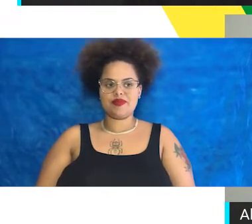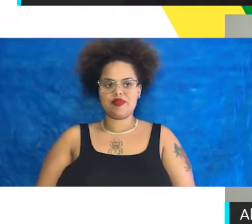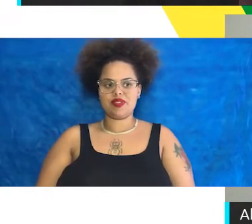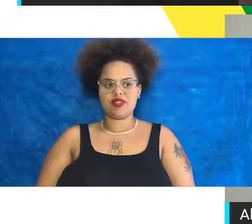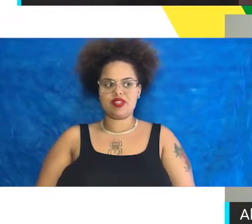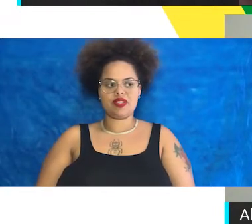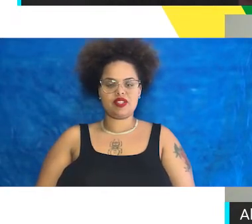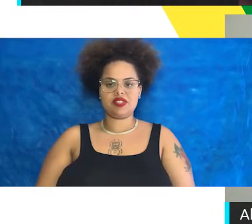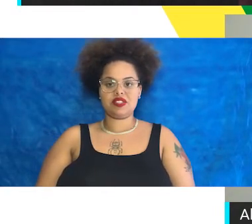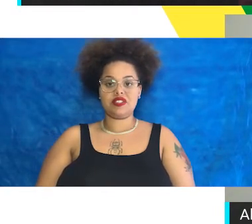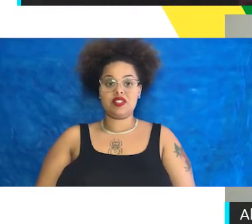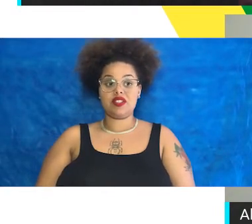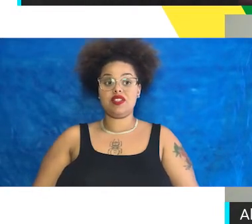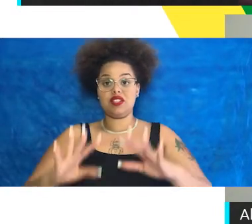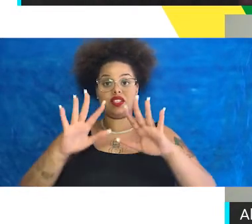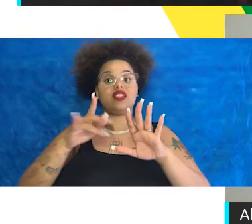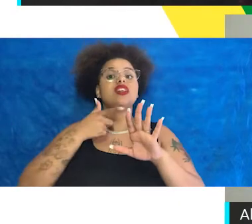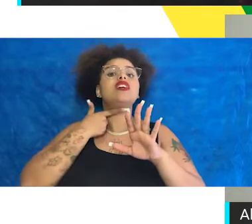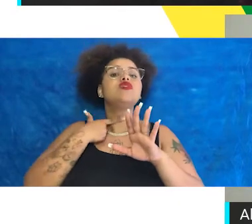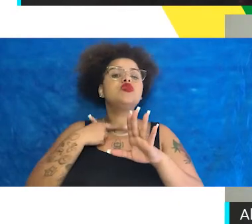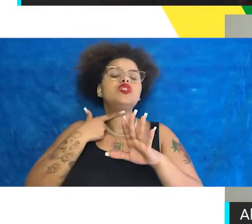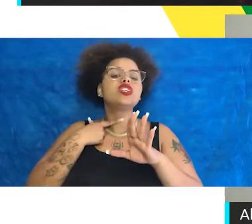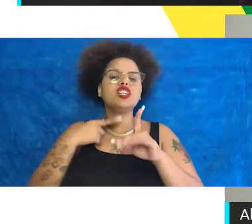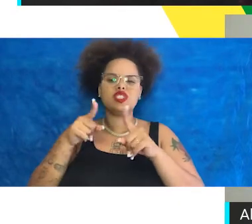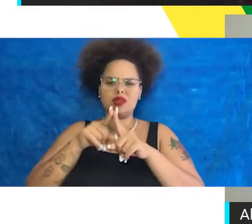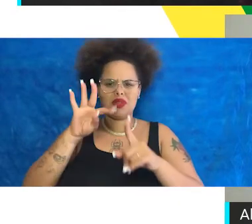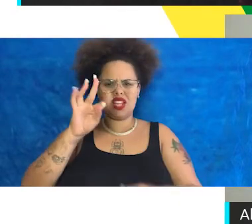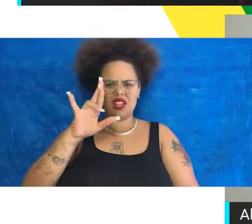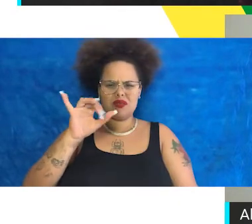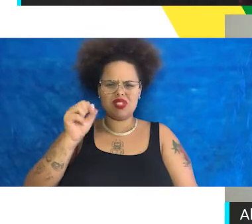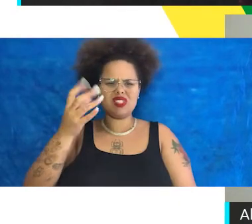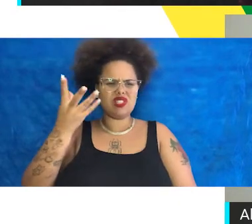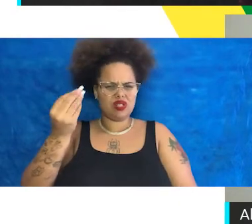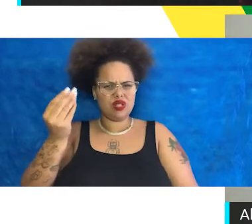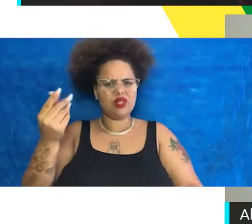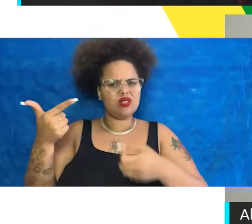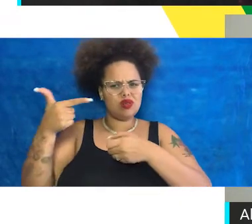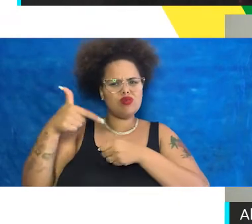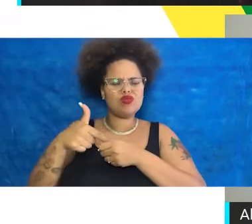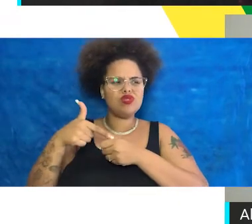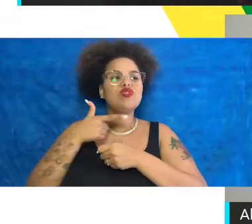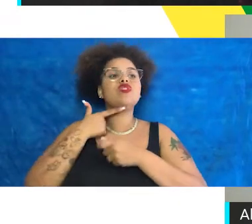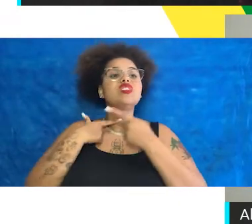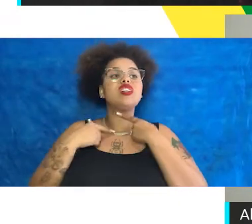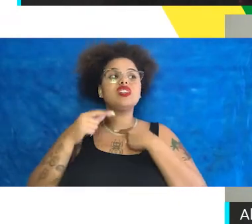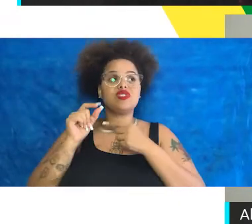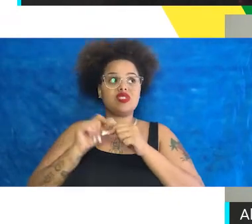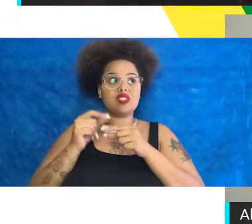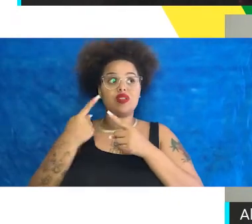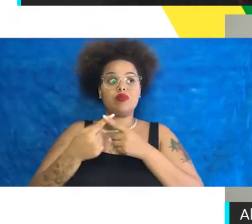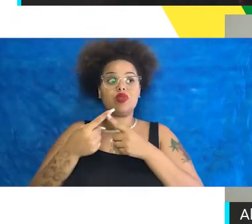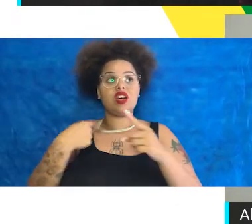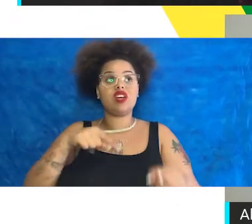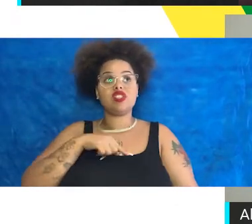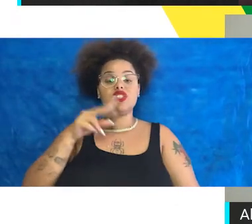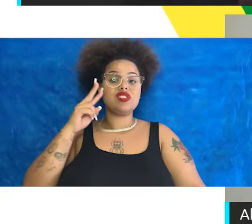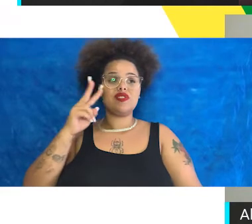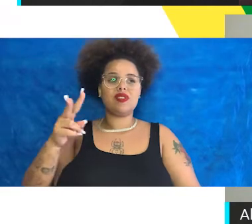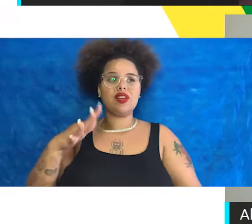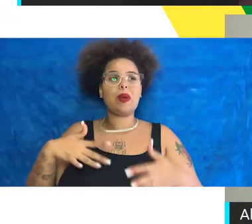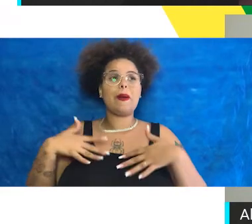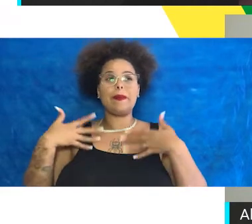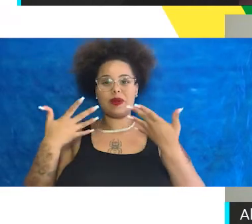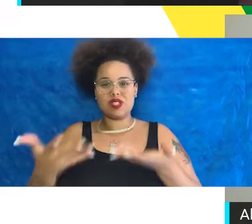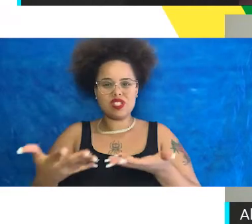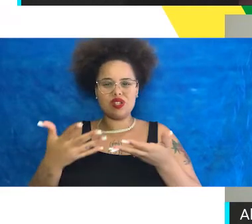Combustível. E a vontade, né, Tamires? Também é muito combustível, a vontade de fazer, porque a gente vê que essa paixão,